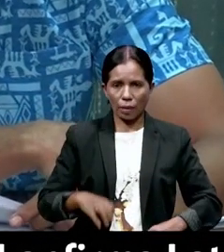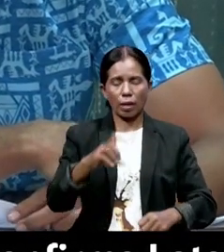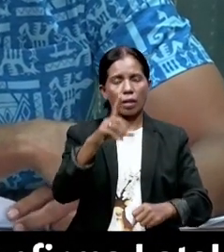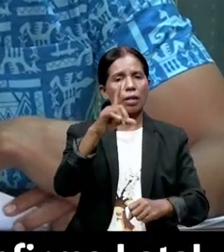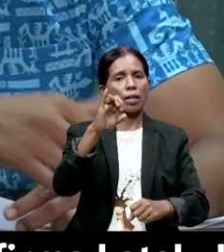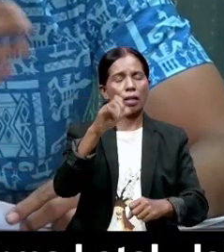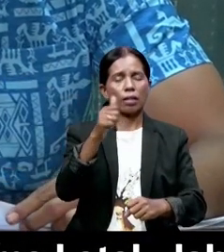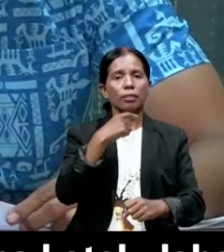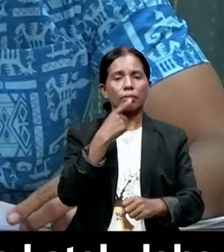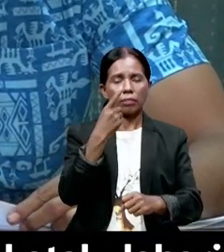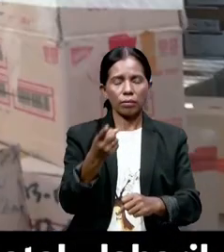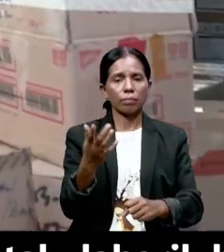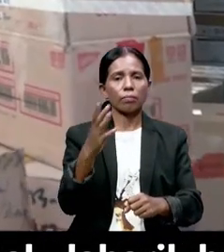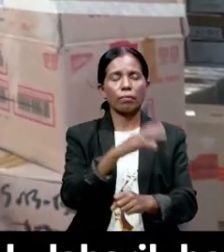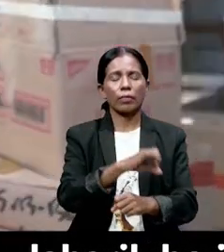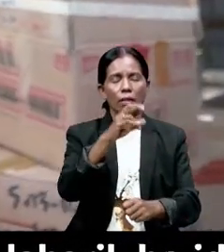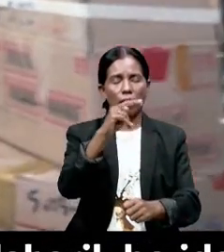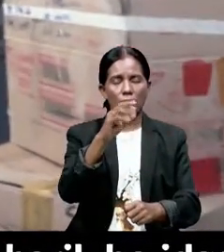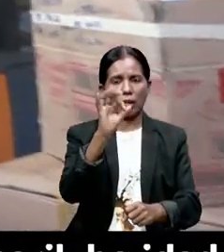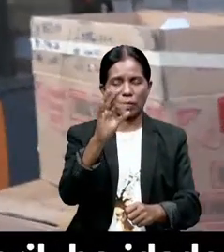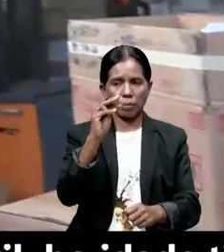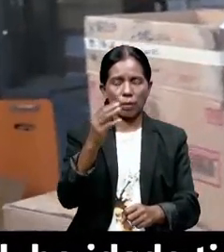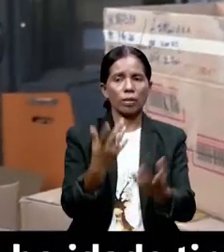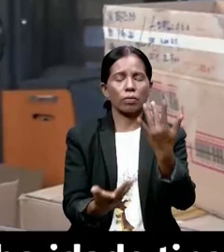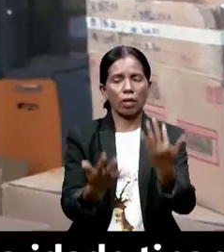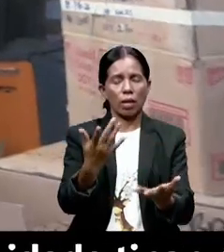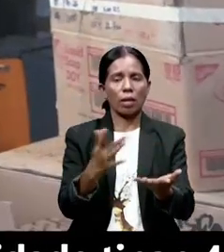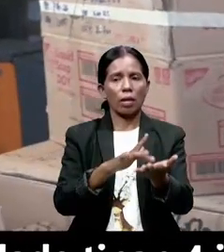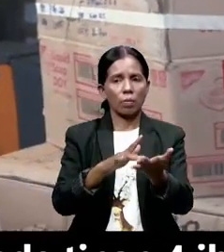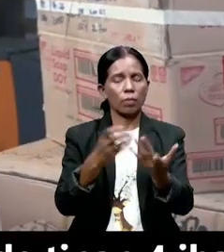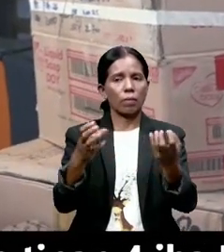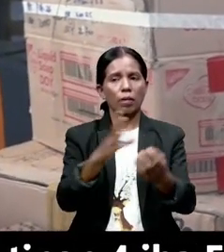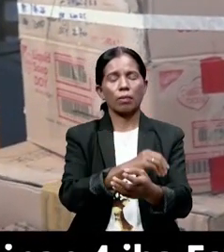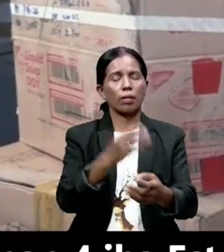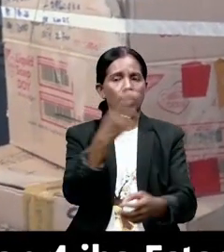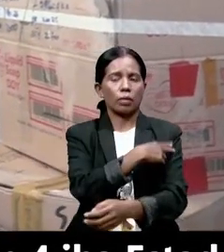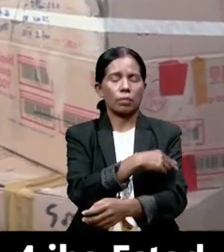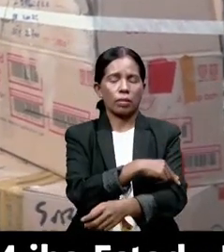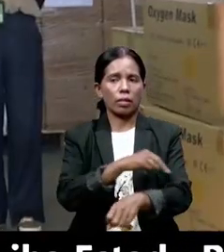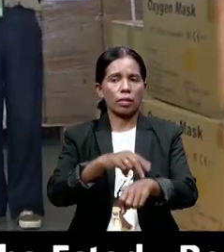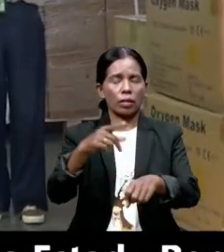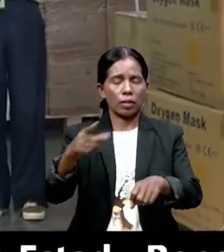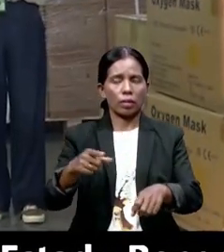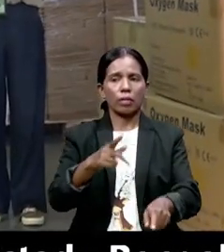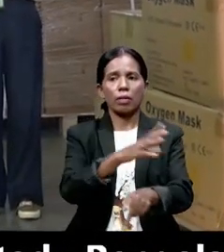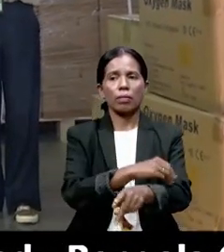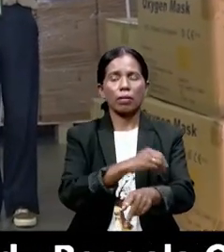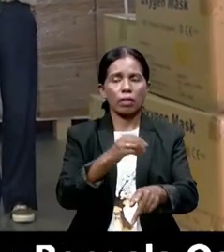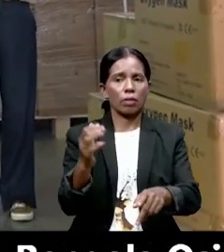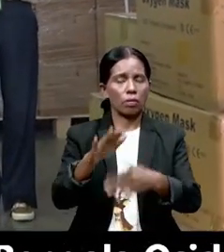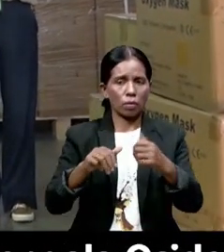questiona durante ne INFPM sunu ai moruk barak mas bem, o Hospital Nacional Centro no Posto de Saúde Sira